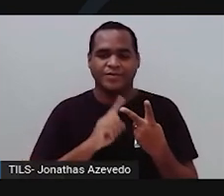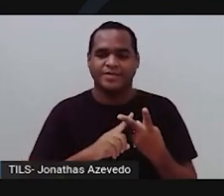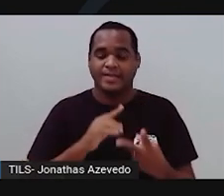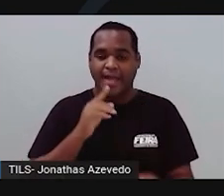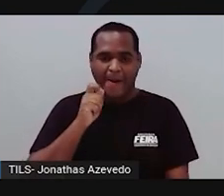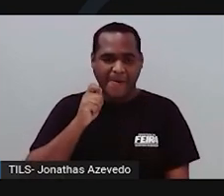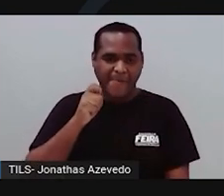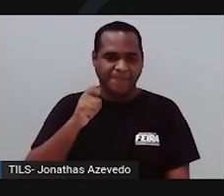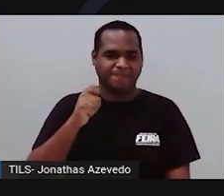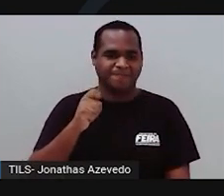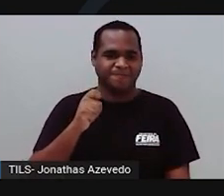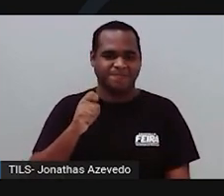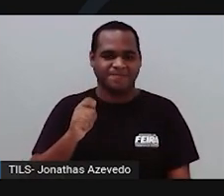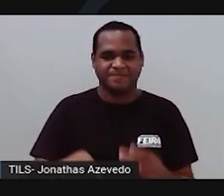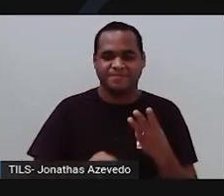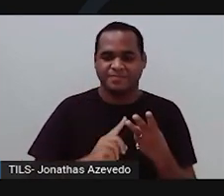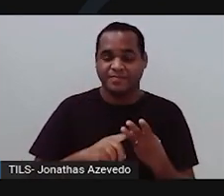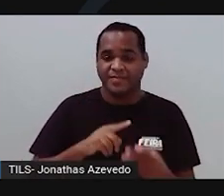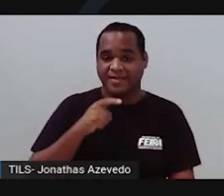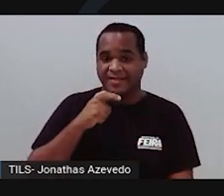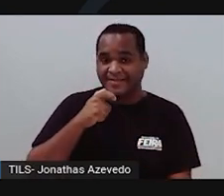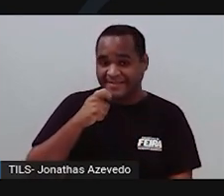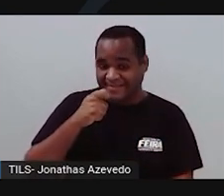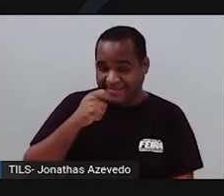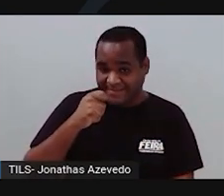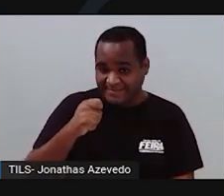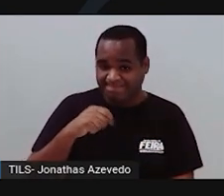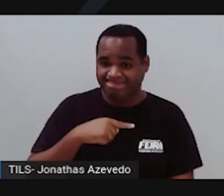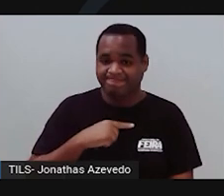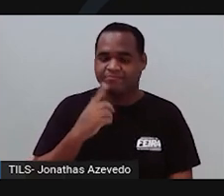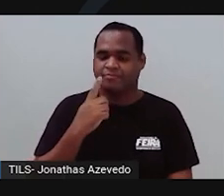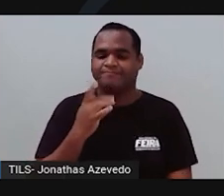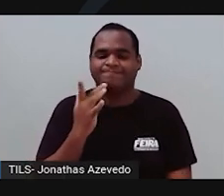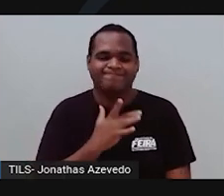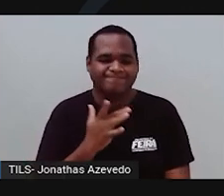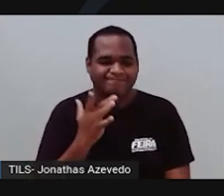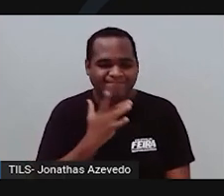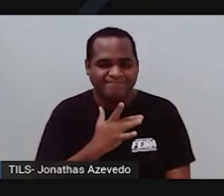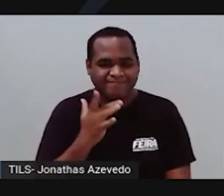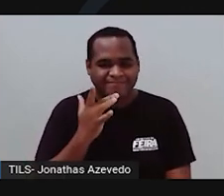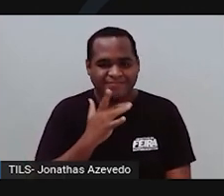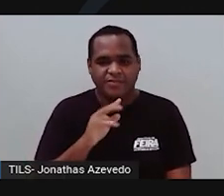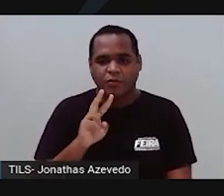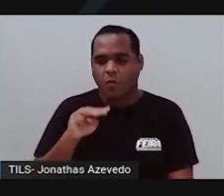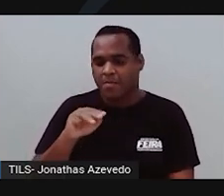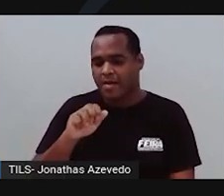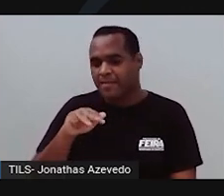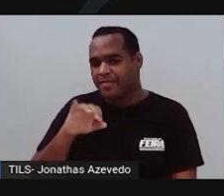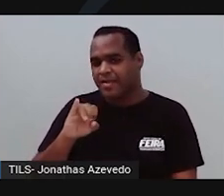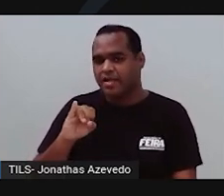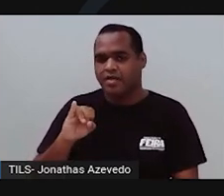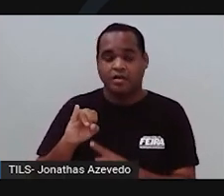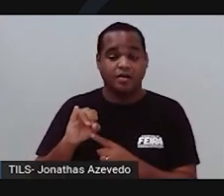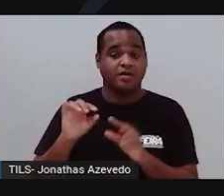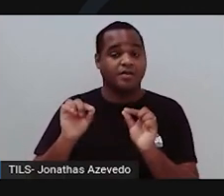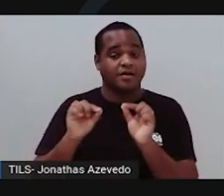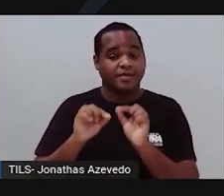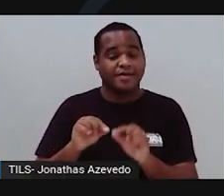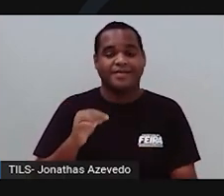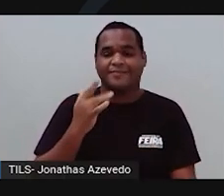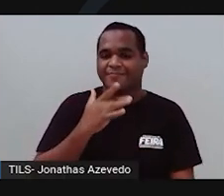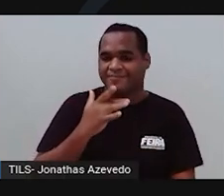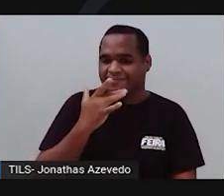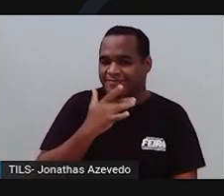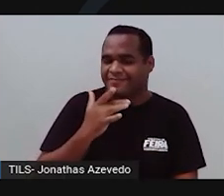amargo, azedo e umami. Sim, você ouviu corretamente. O umami é usado para